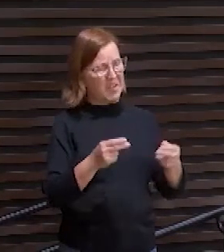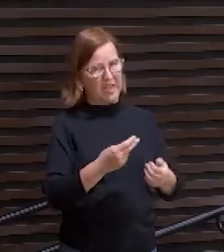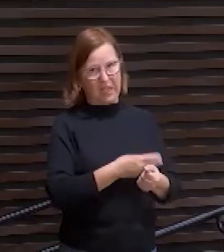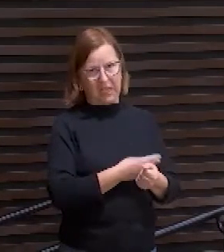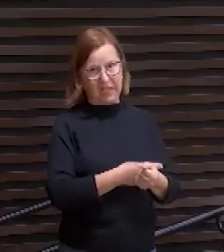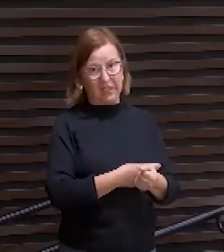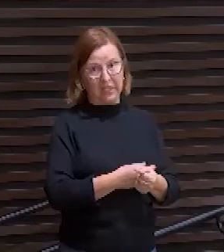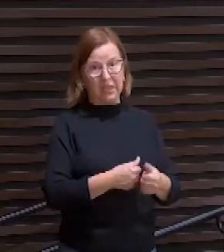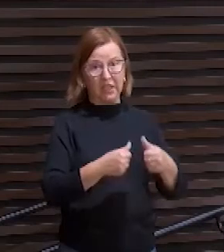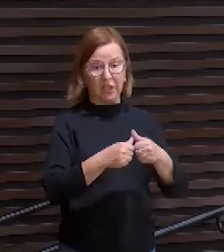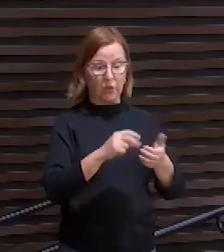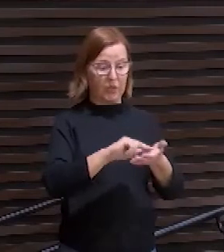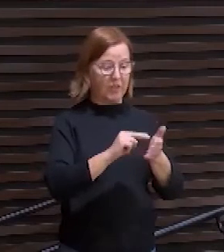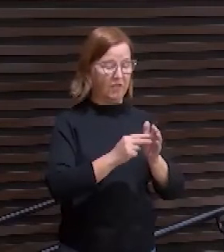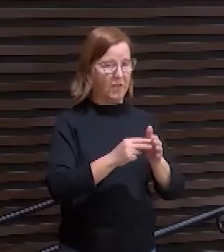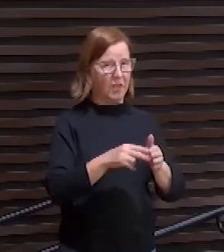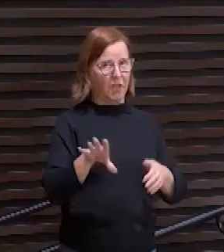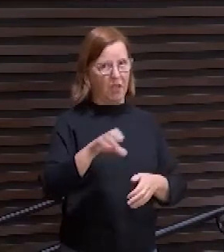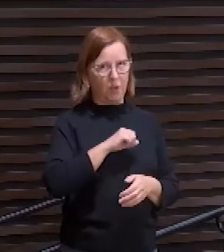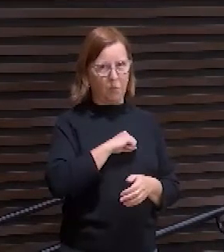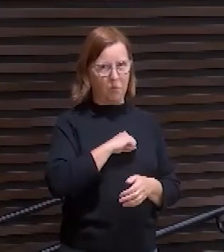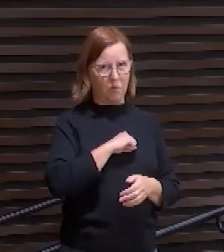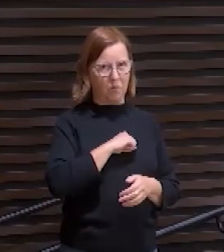é para eu ficar indignado.